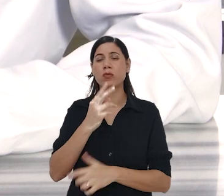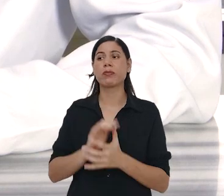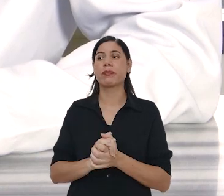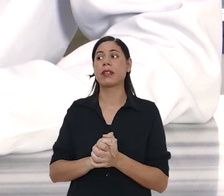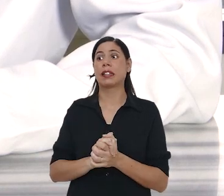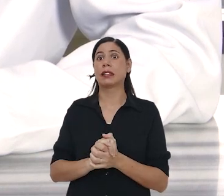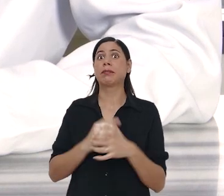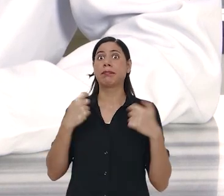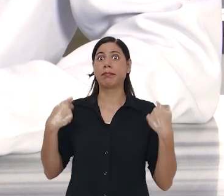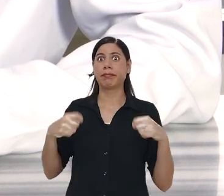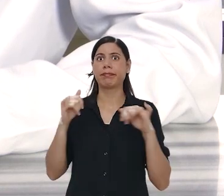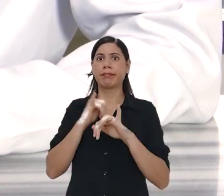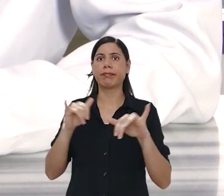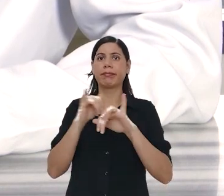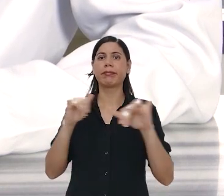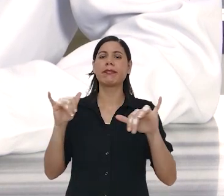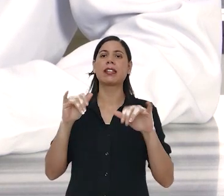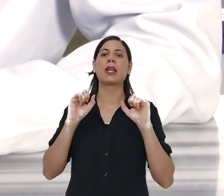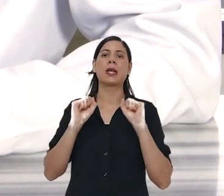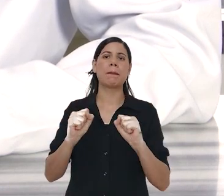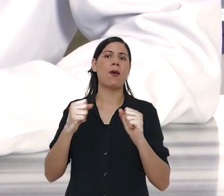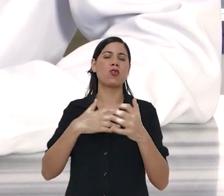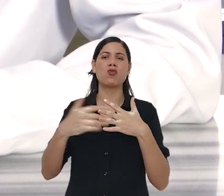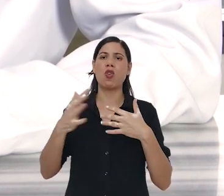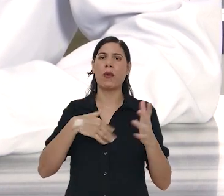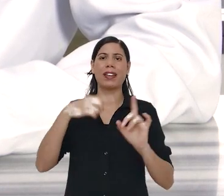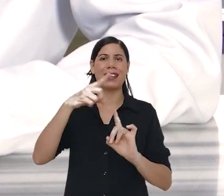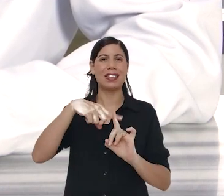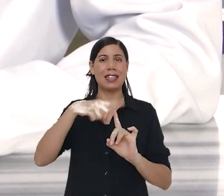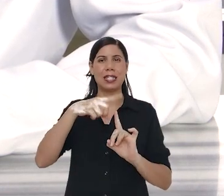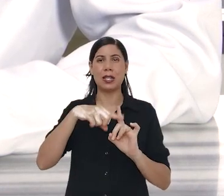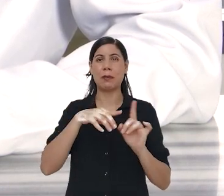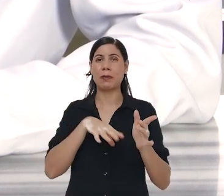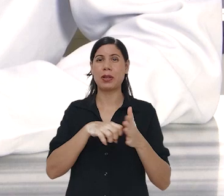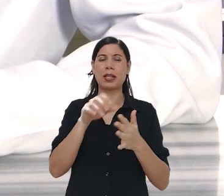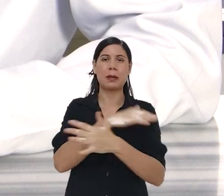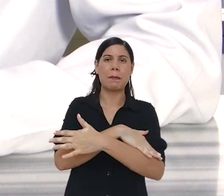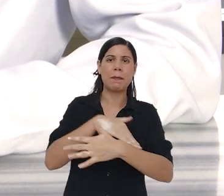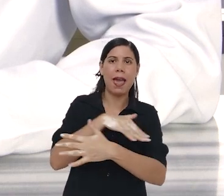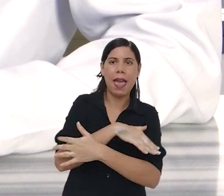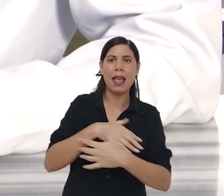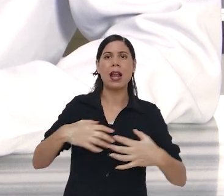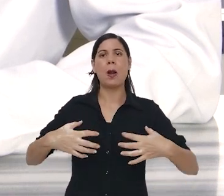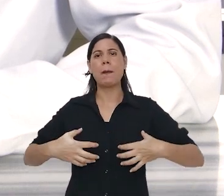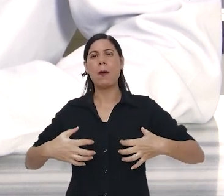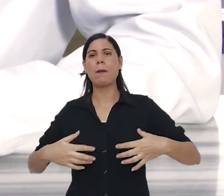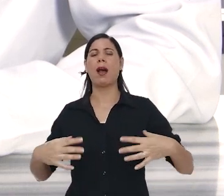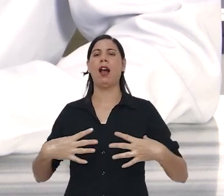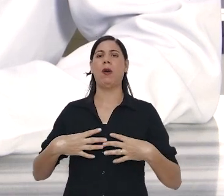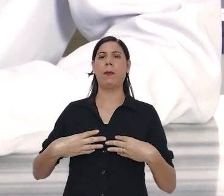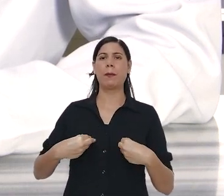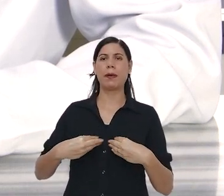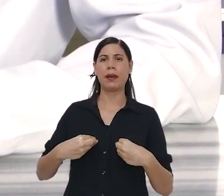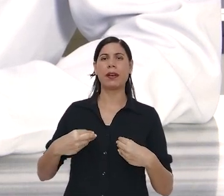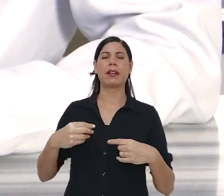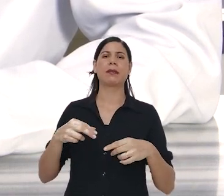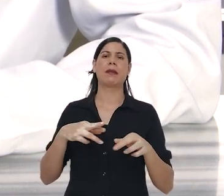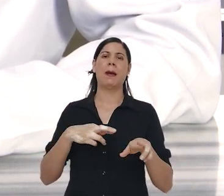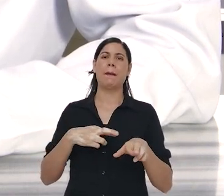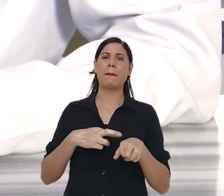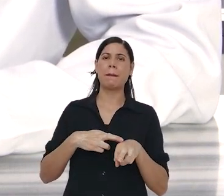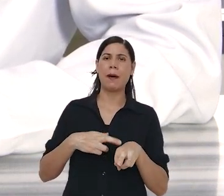contra, porque aumenta demais a incidência de qualquer tipo de câncer, né? Especialmente pele, pulmão, mama,